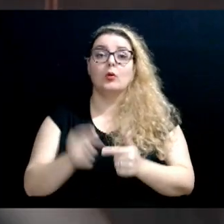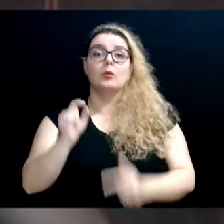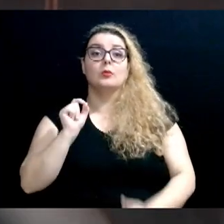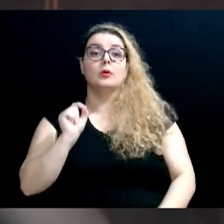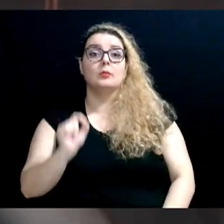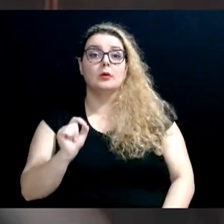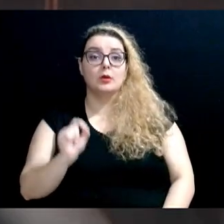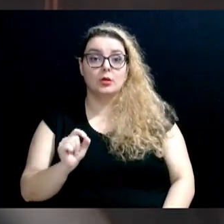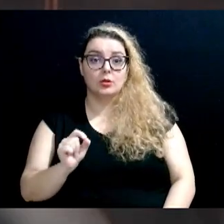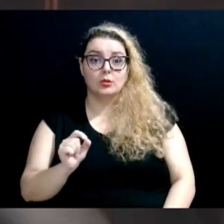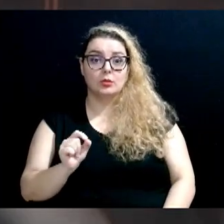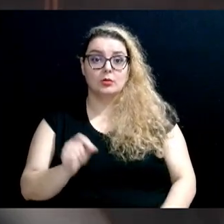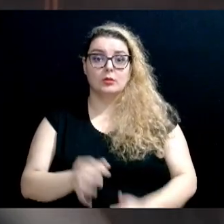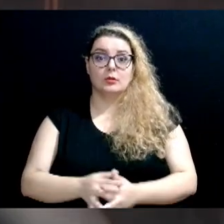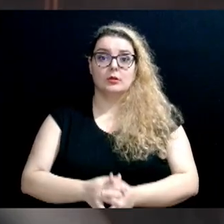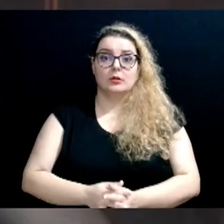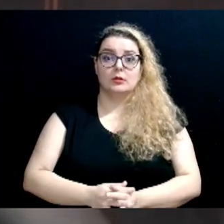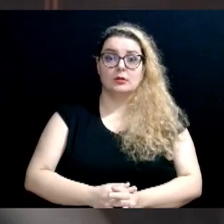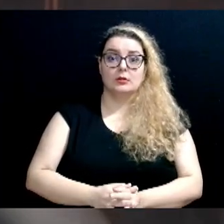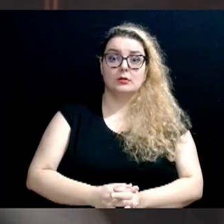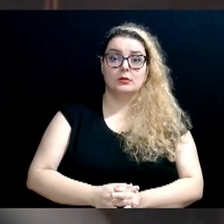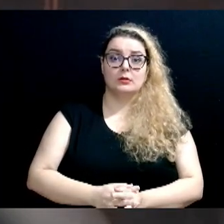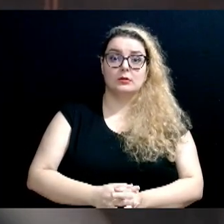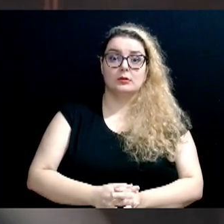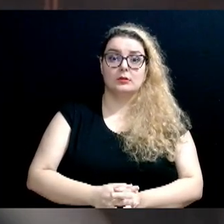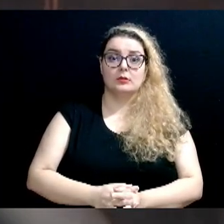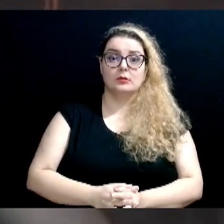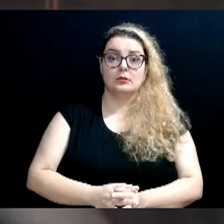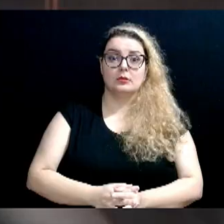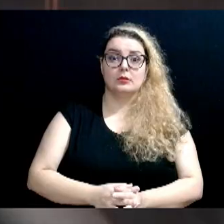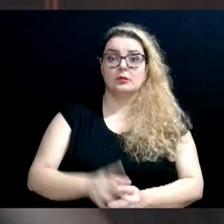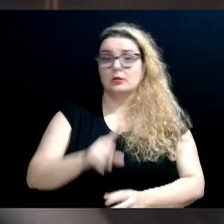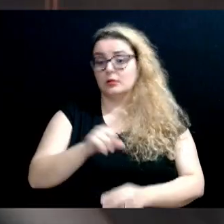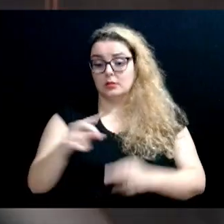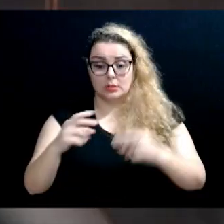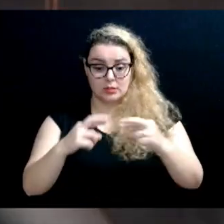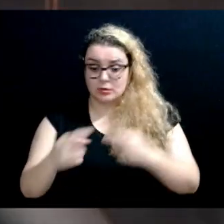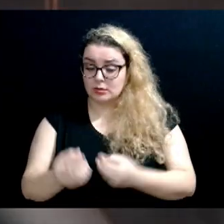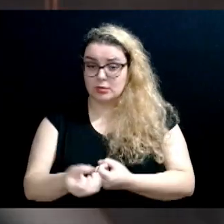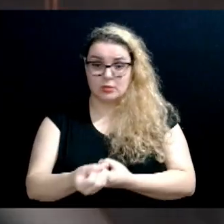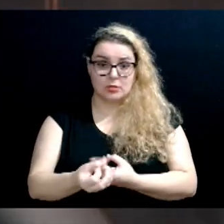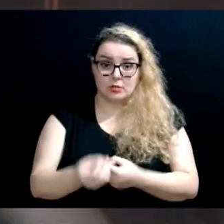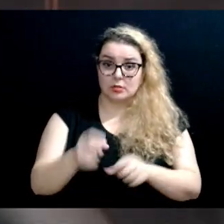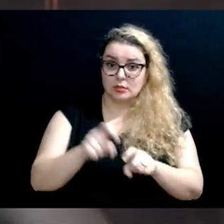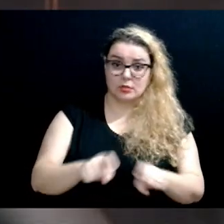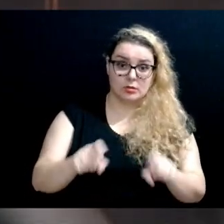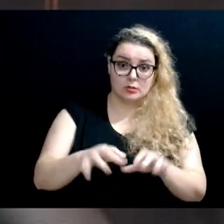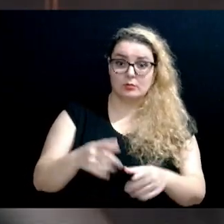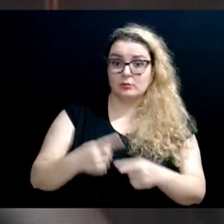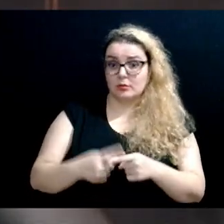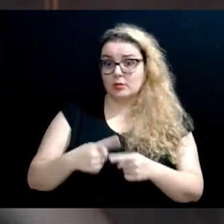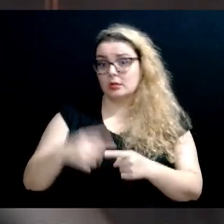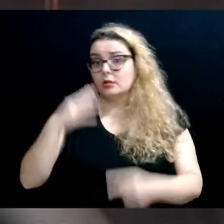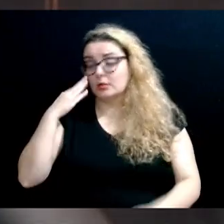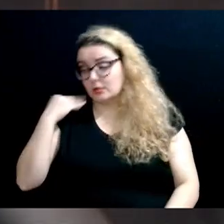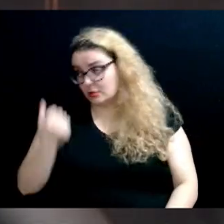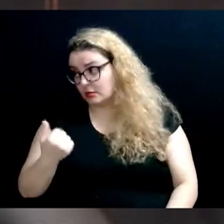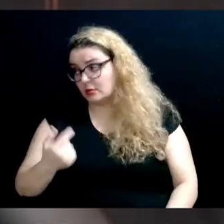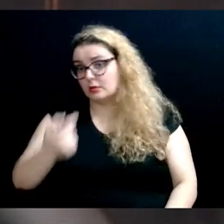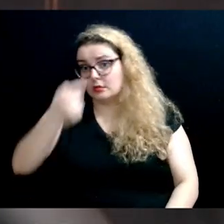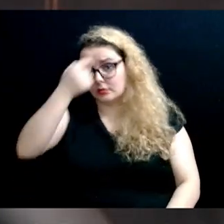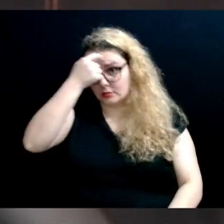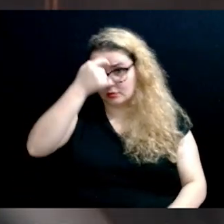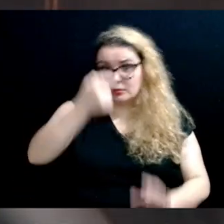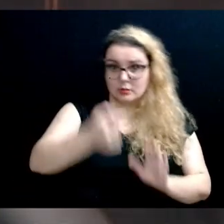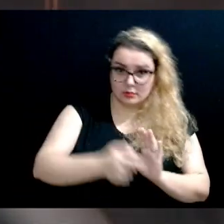em você não checar aquelas informações, porque a gente ainda sabe que a inteligência artificial, vou continuar